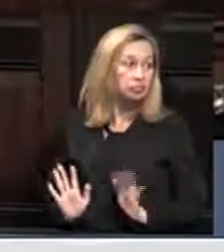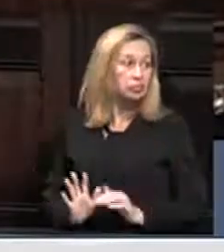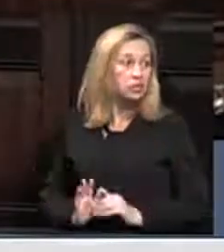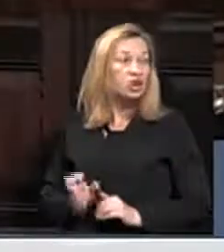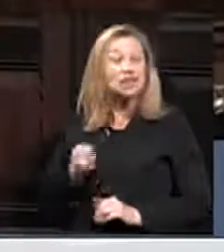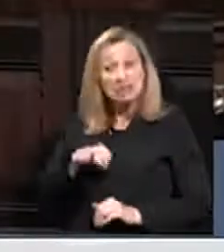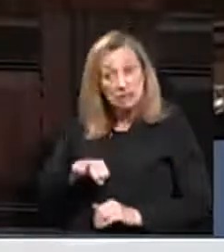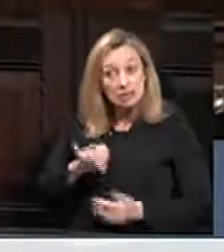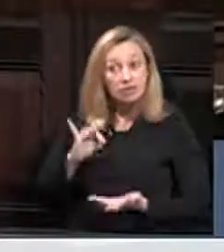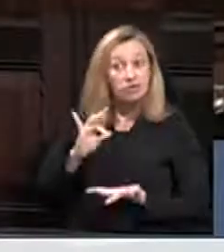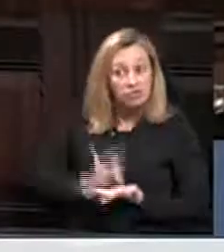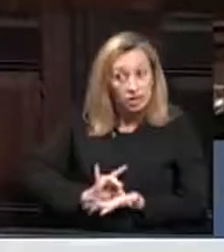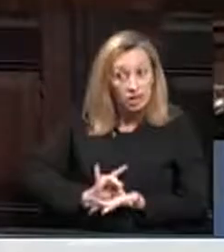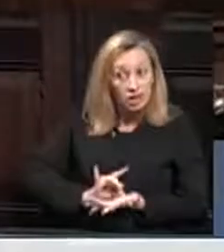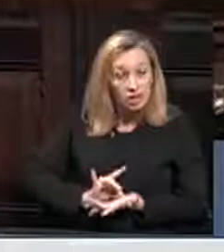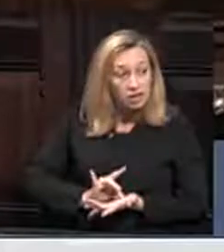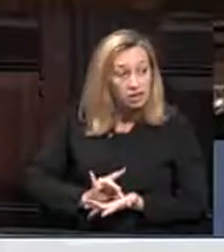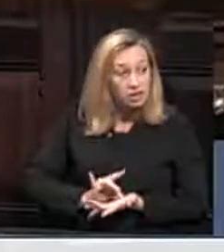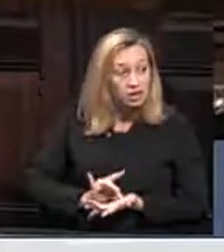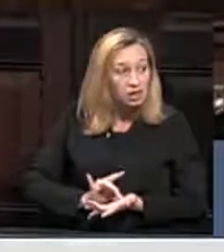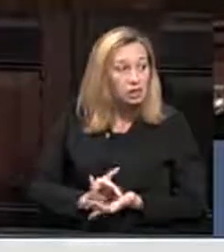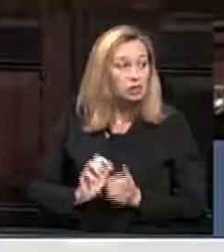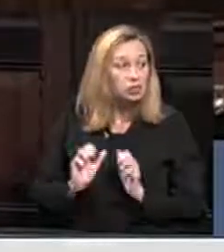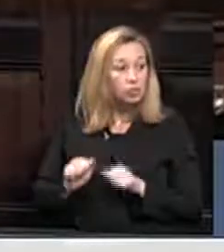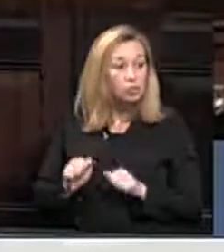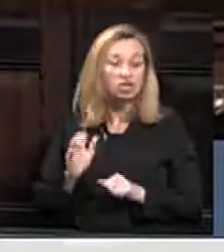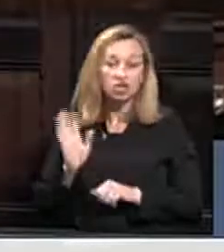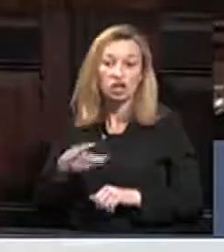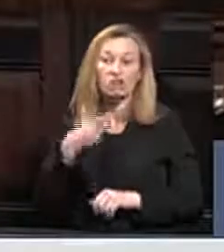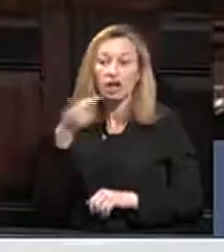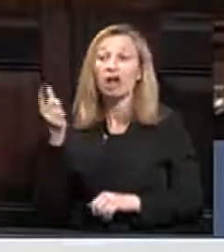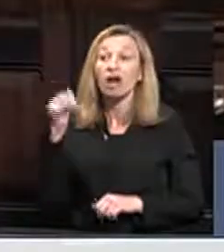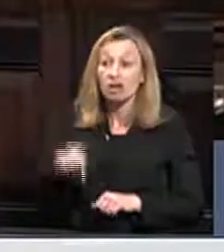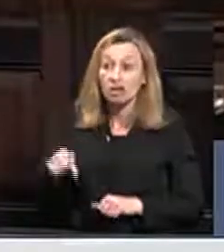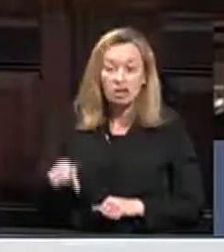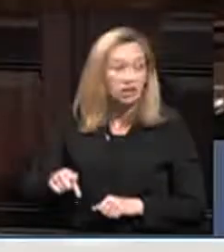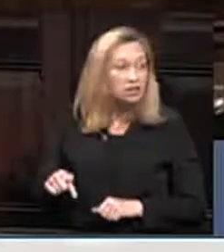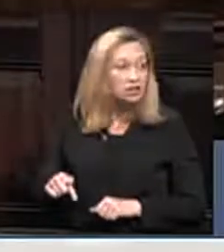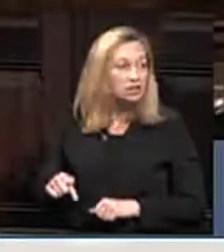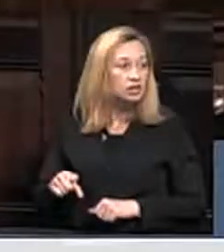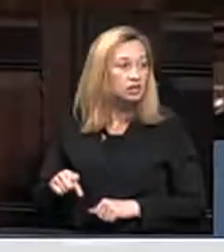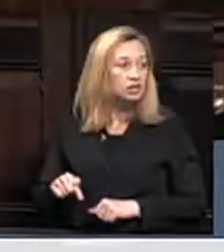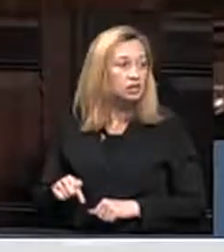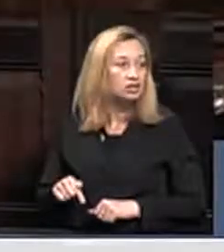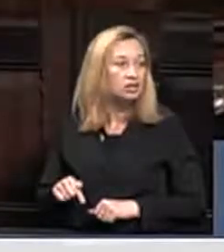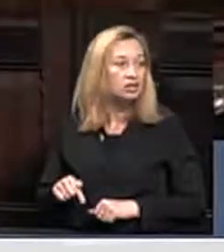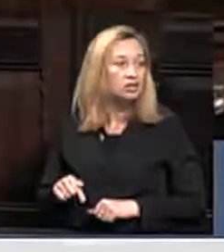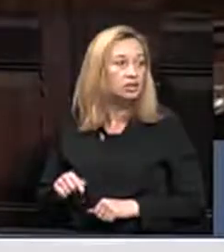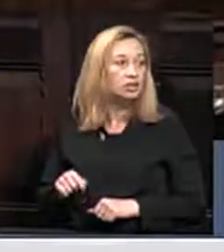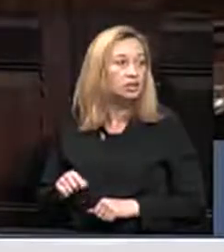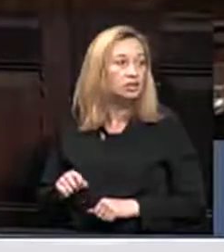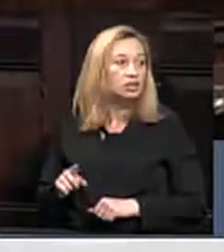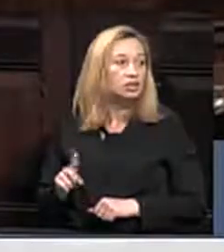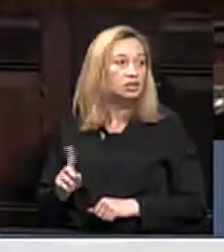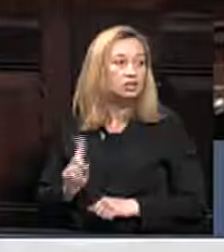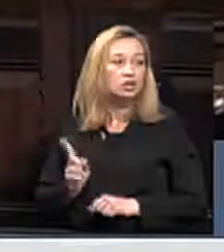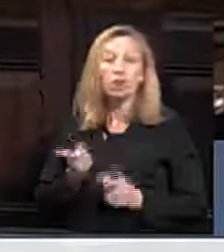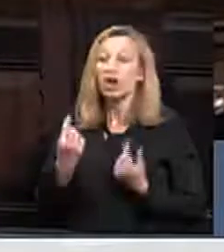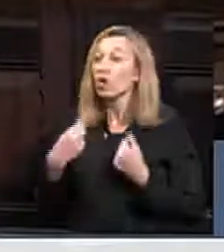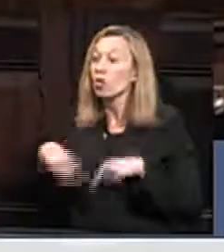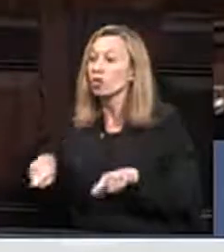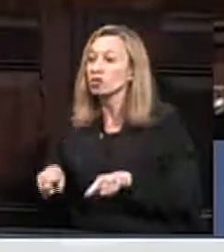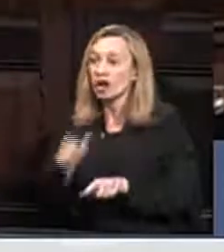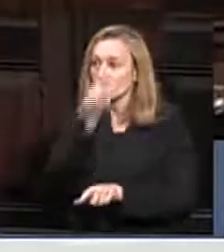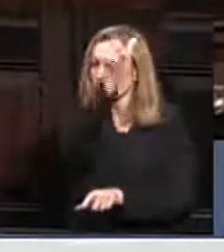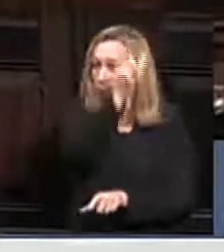Se verdadeira, eu queria já afirmar aqui que não é a posição da pessoa